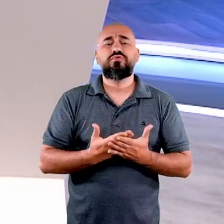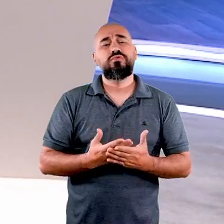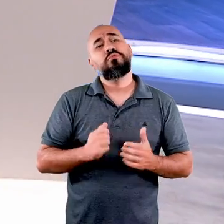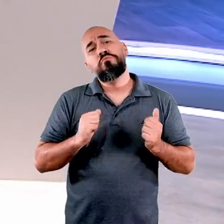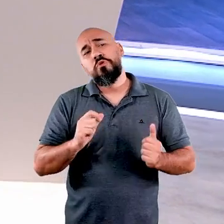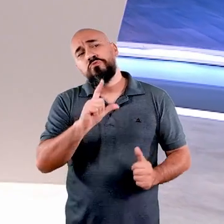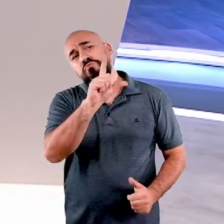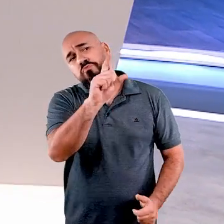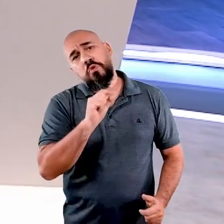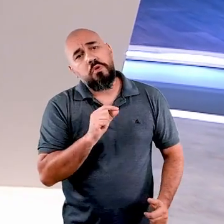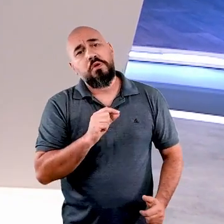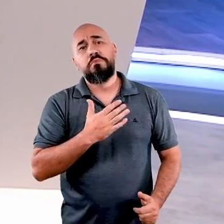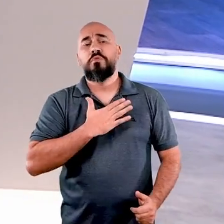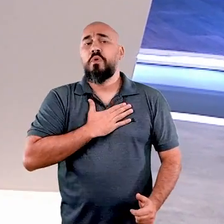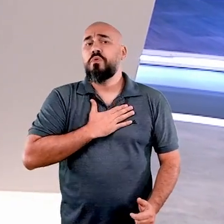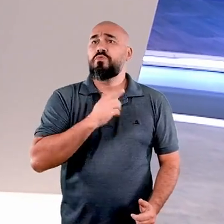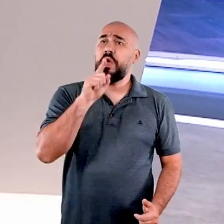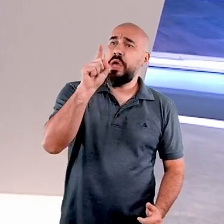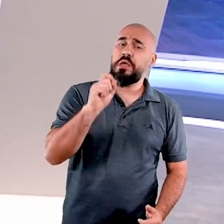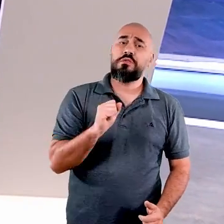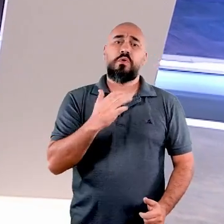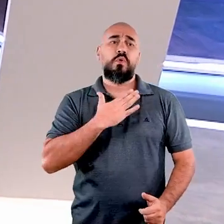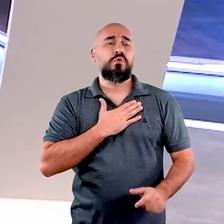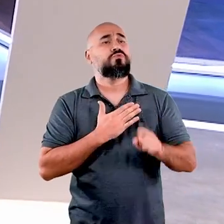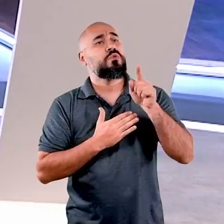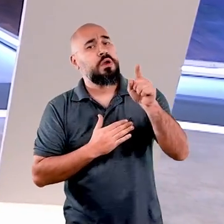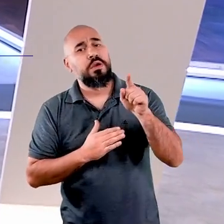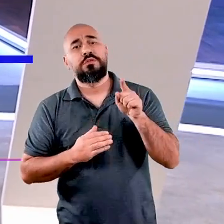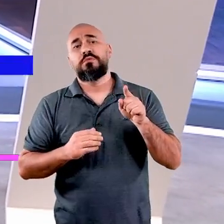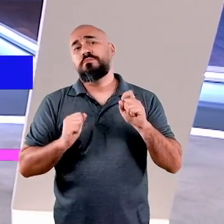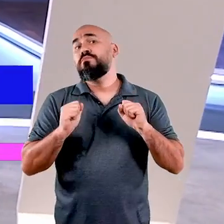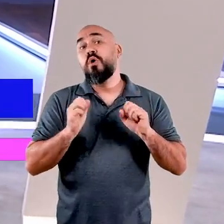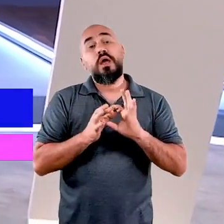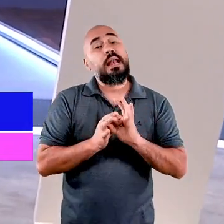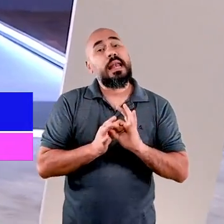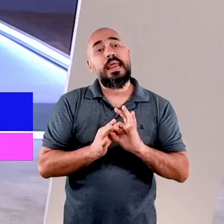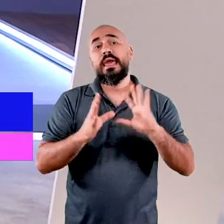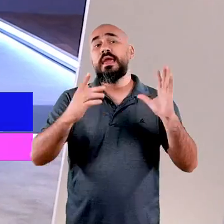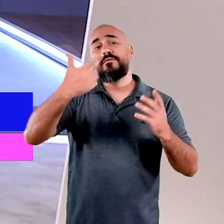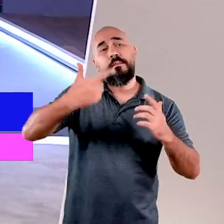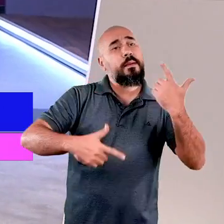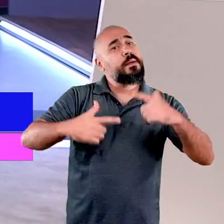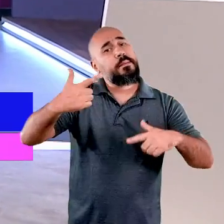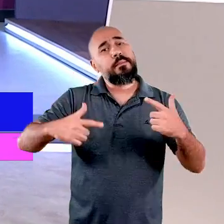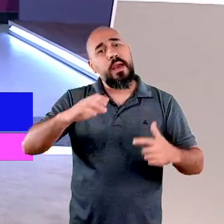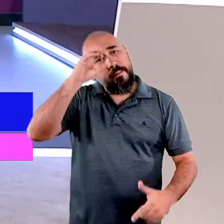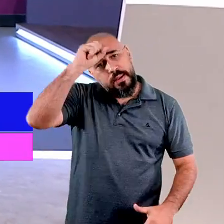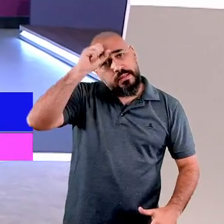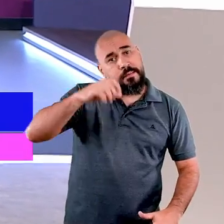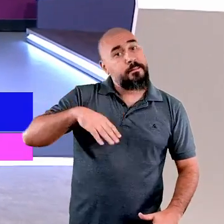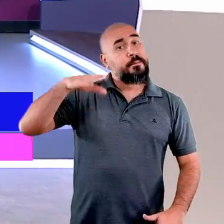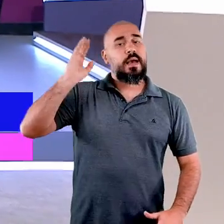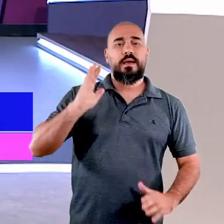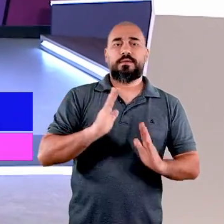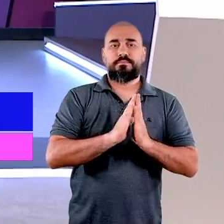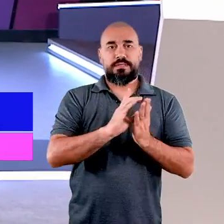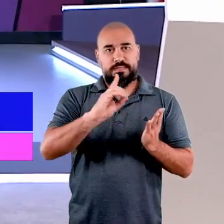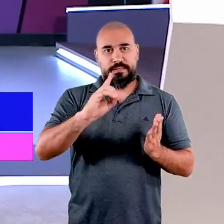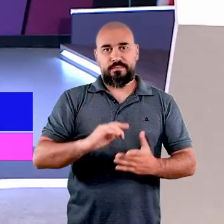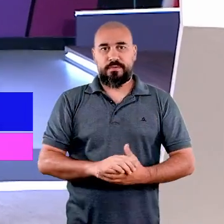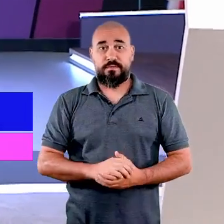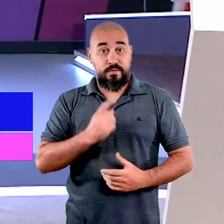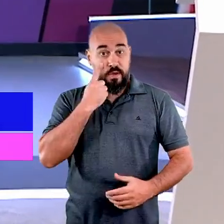escolher aquele que mais te agrada, e então você estuda a Bíblia com a gente para aprender mais sobre a palavra do Senhor. Eu vou lhe mostrar